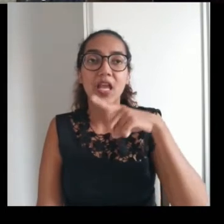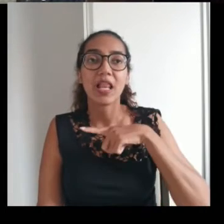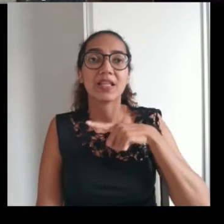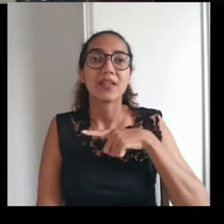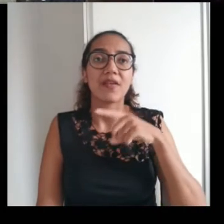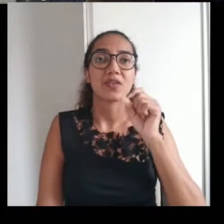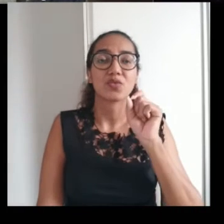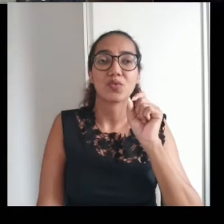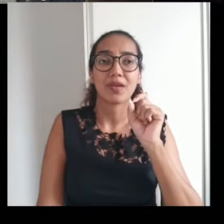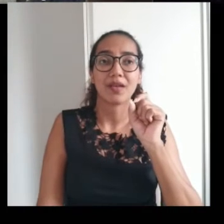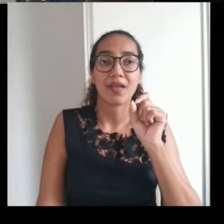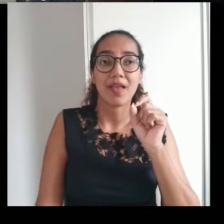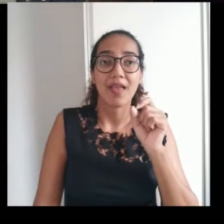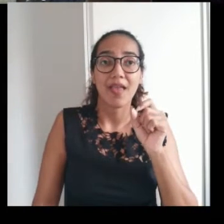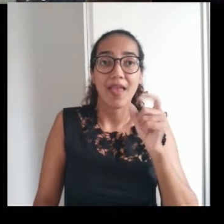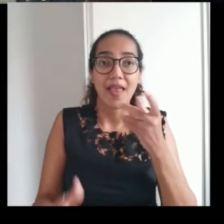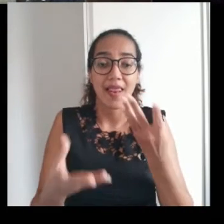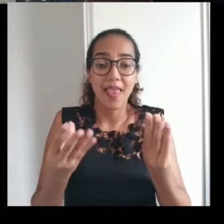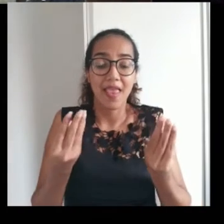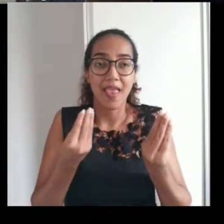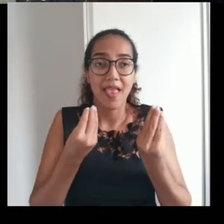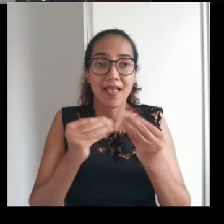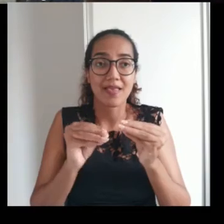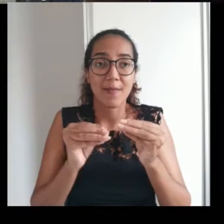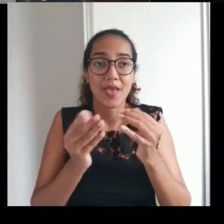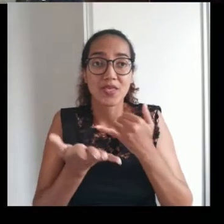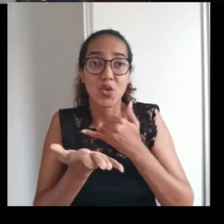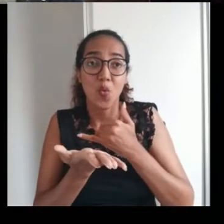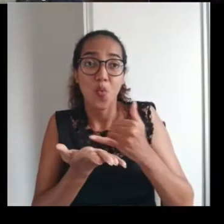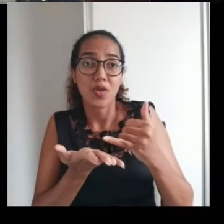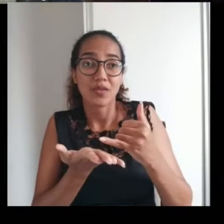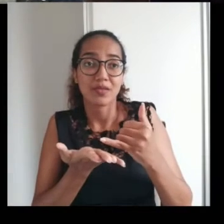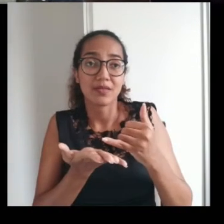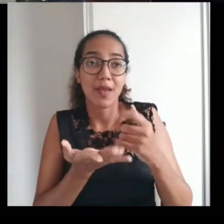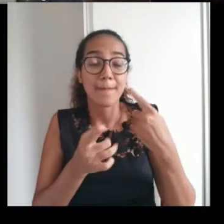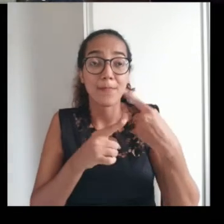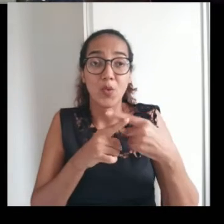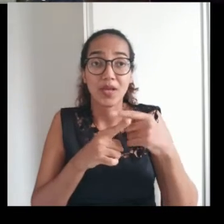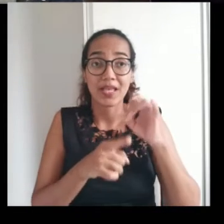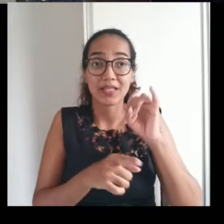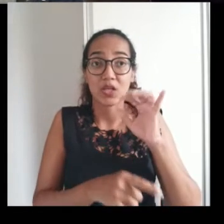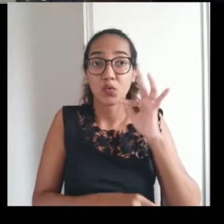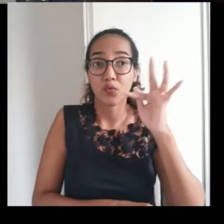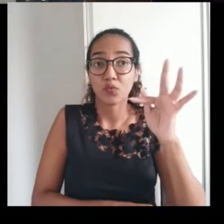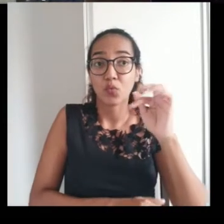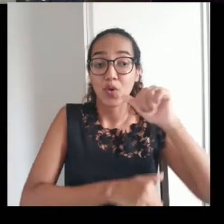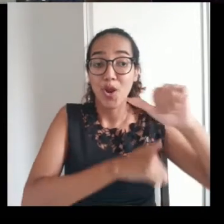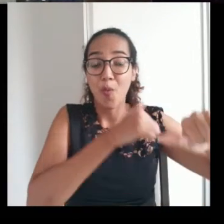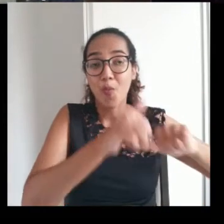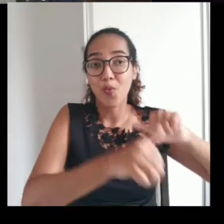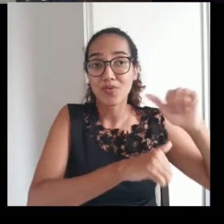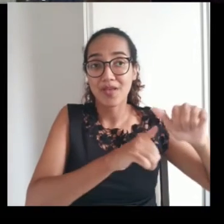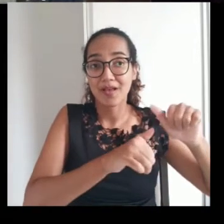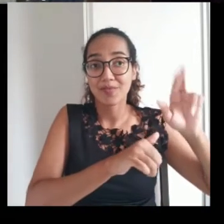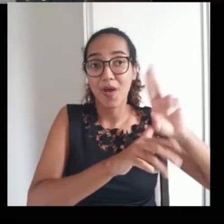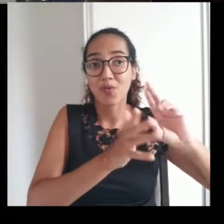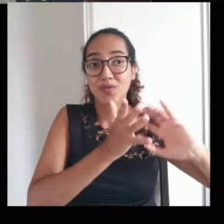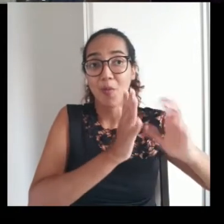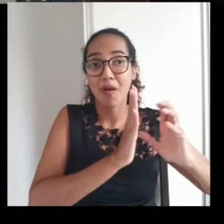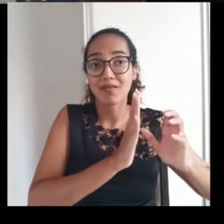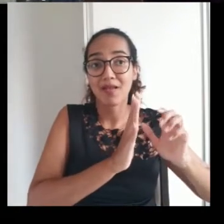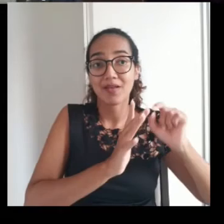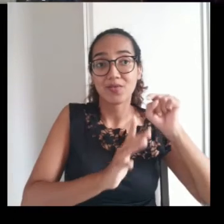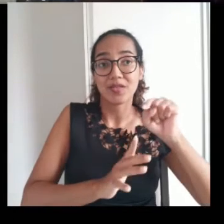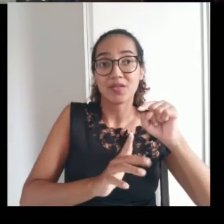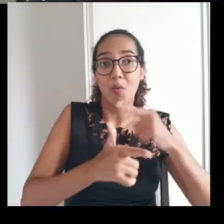ele recebesse o índice do array. Porque no dia que eu mudasse a implementação para usar um banco de dados, isso ia ser uma complicação, porque o banco